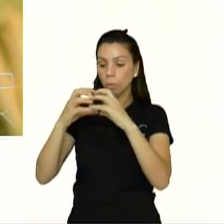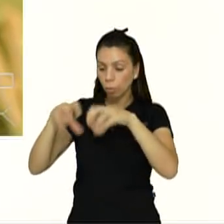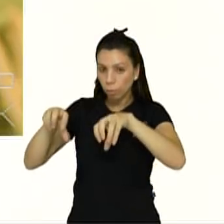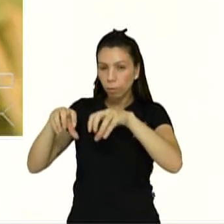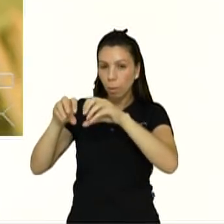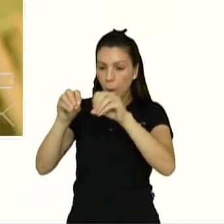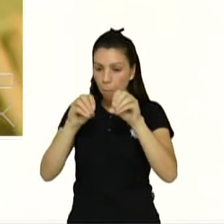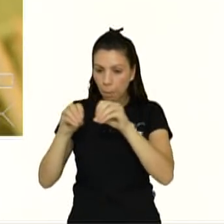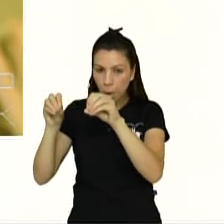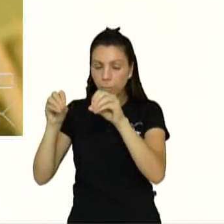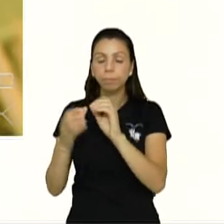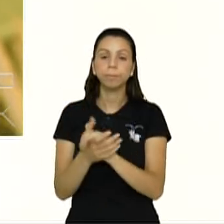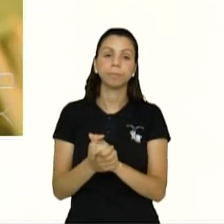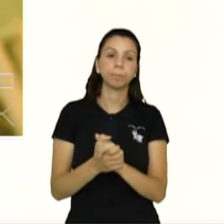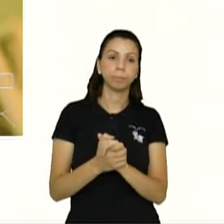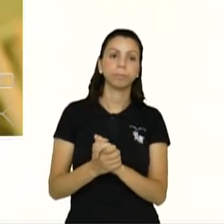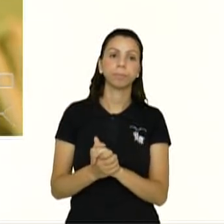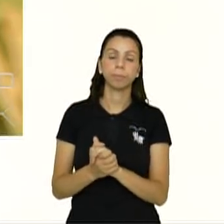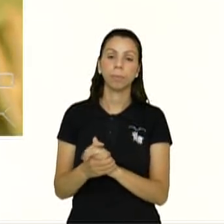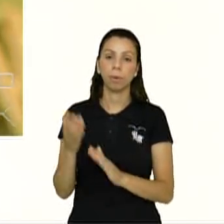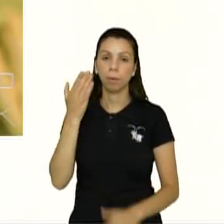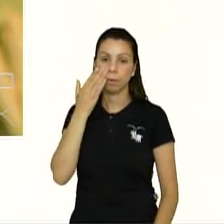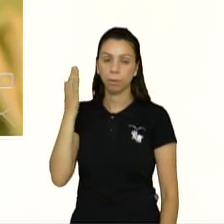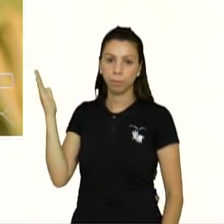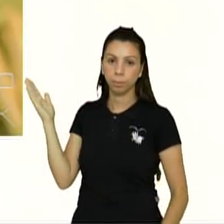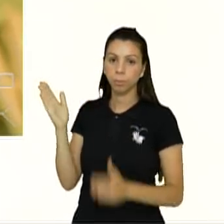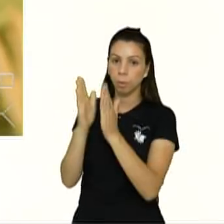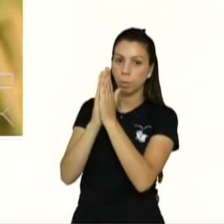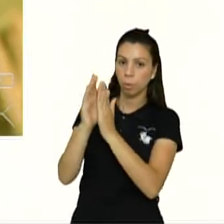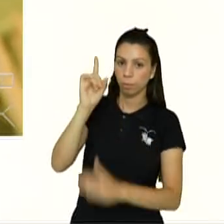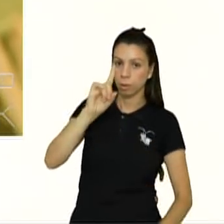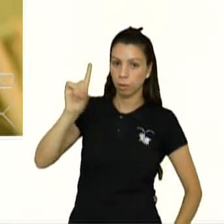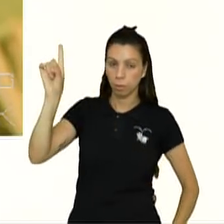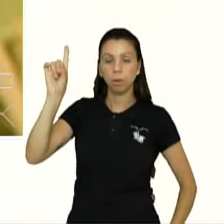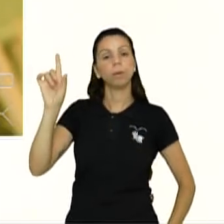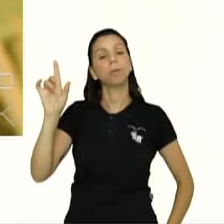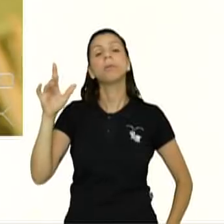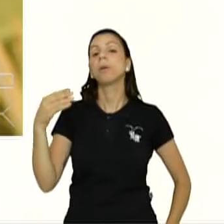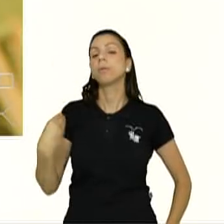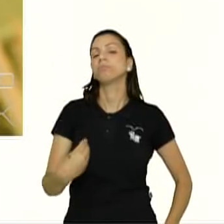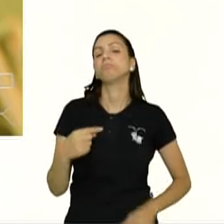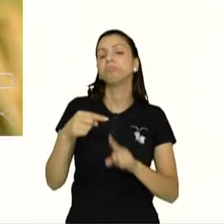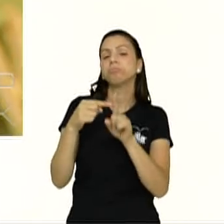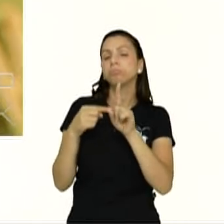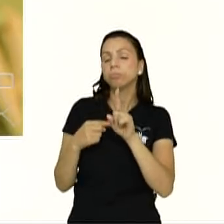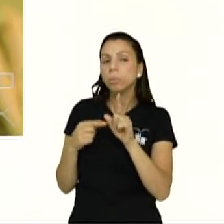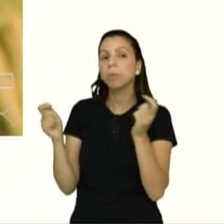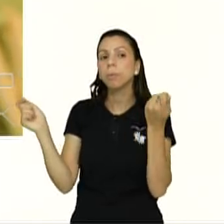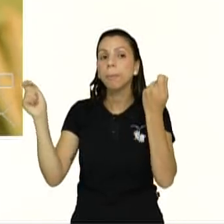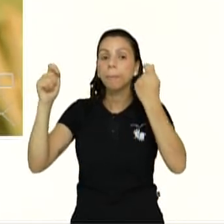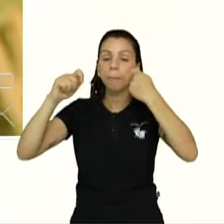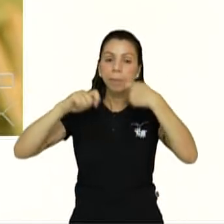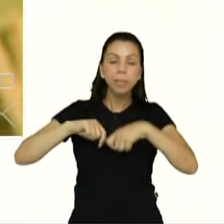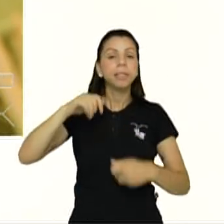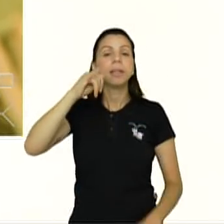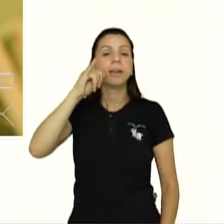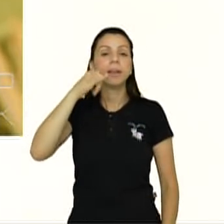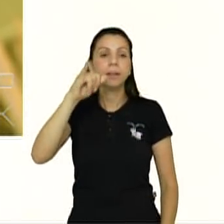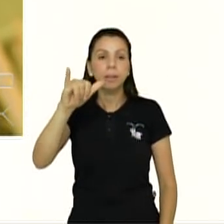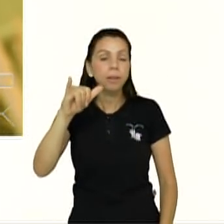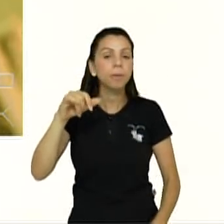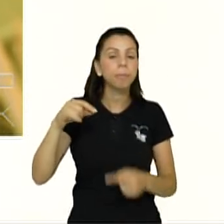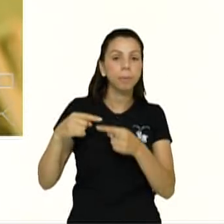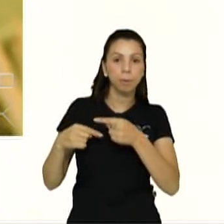caso bem peculiar ali do louva-a-Deus, que quando eles fazem esse tipo de reprodução, a fêmea vai precisar de muita energia para